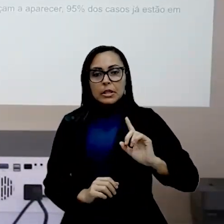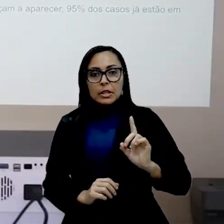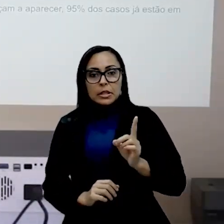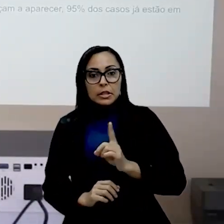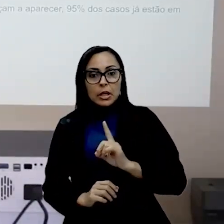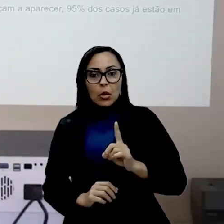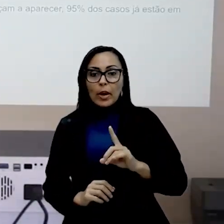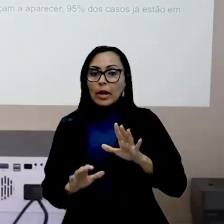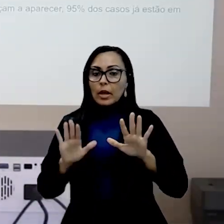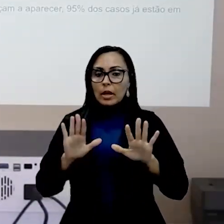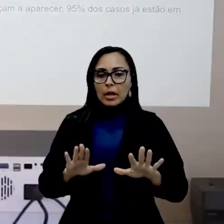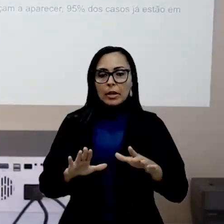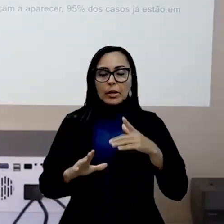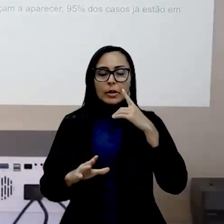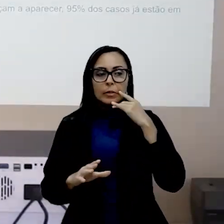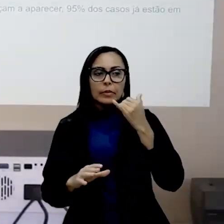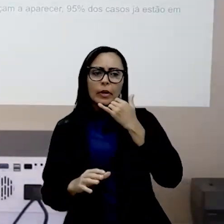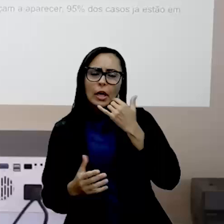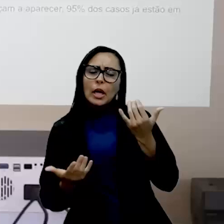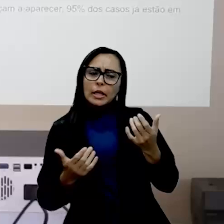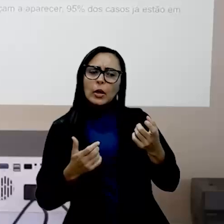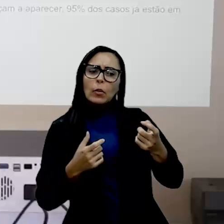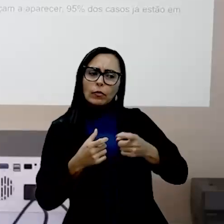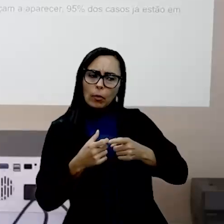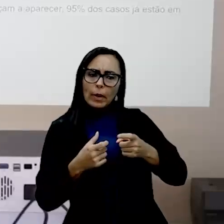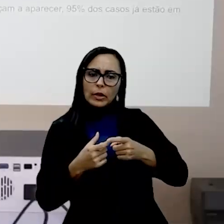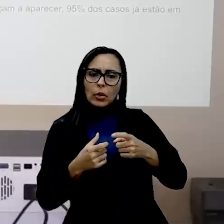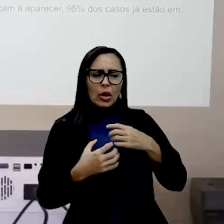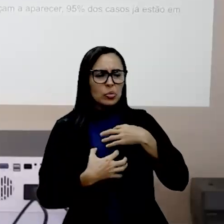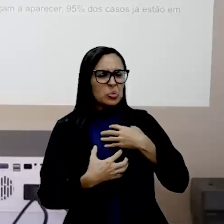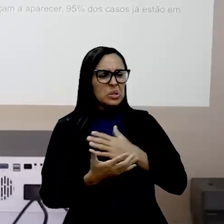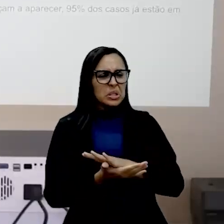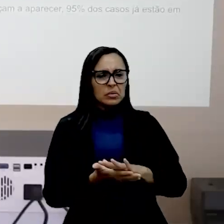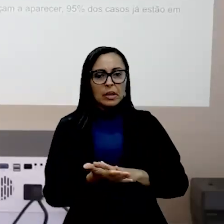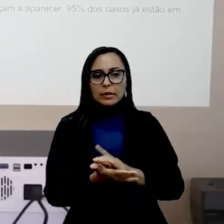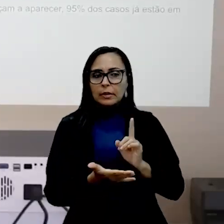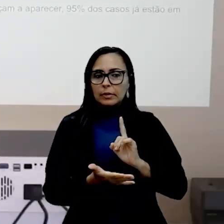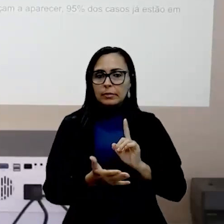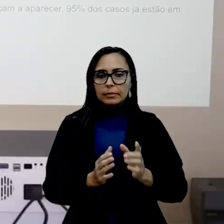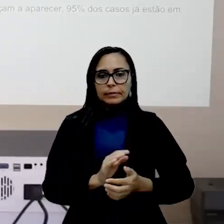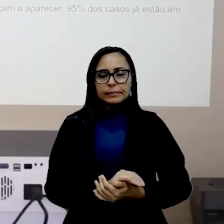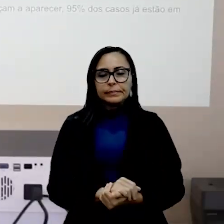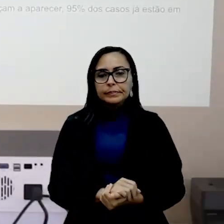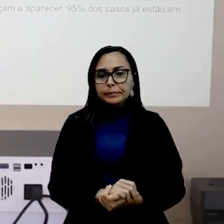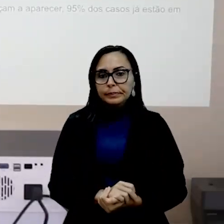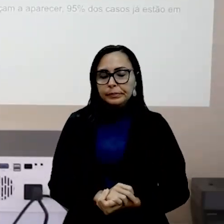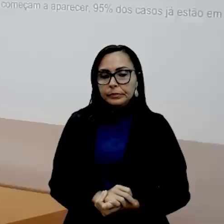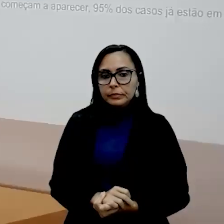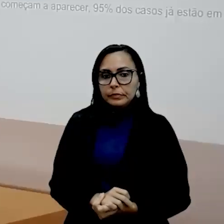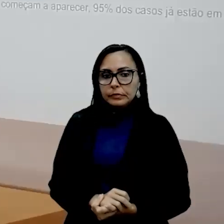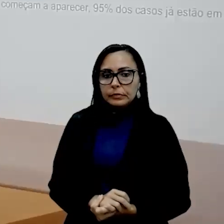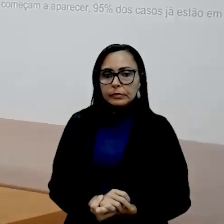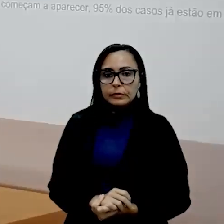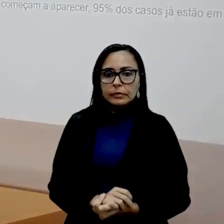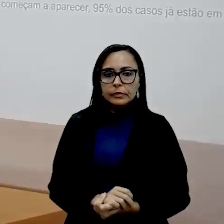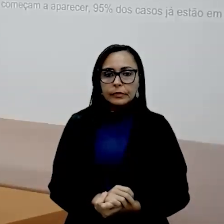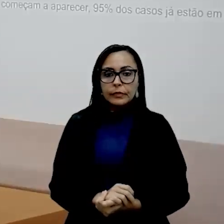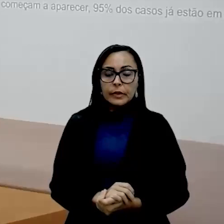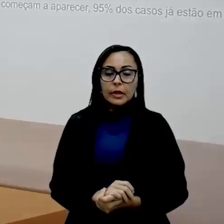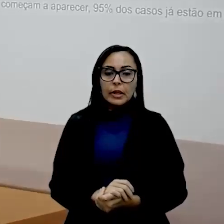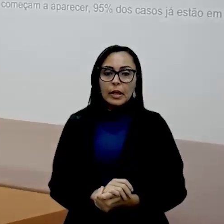desculpa de não procurar o médico porque não sente nada. Depois de tratado, tem risco muito alto de reincidência? Depende do